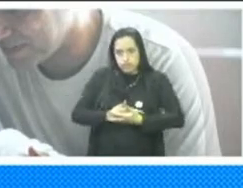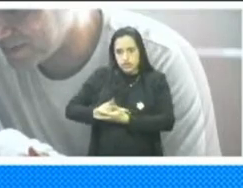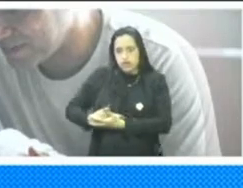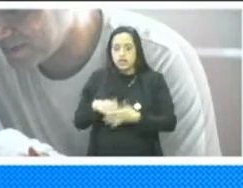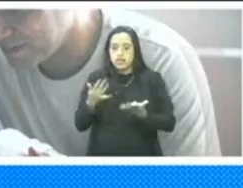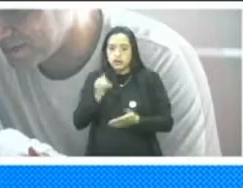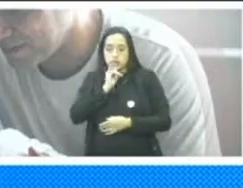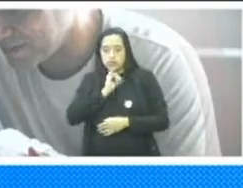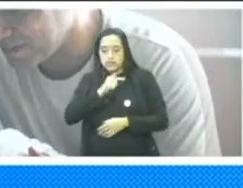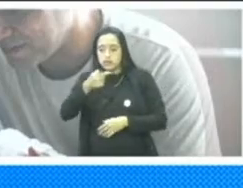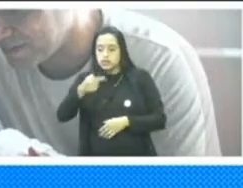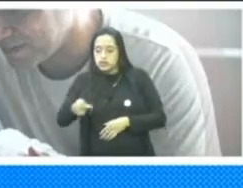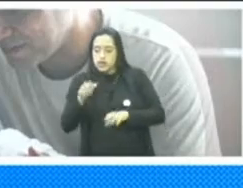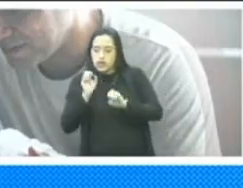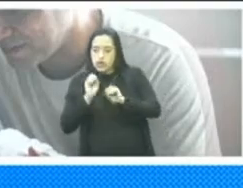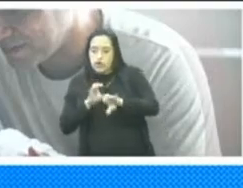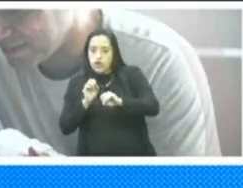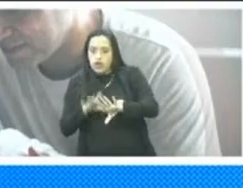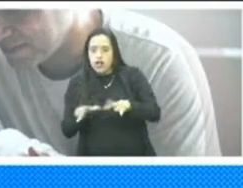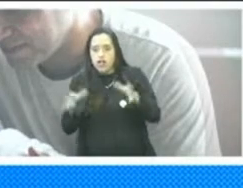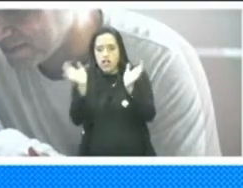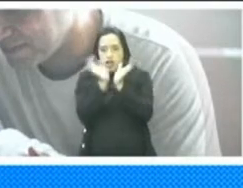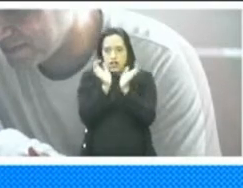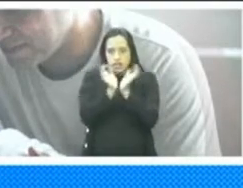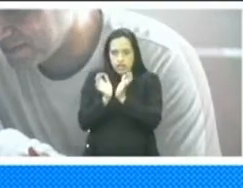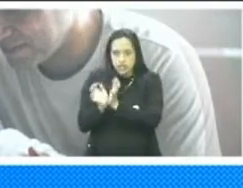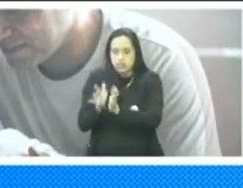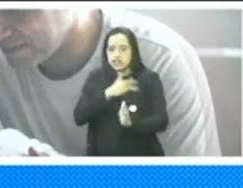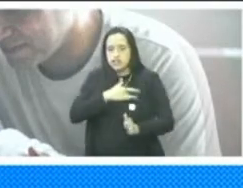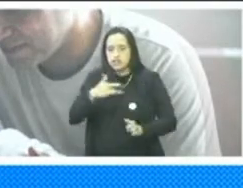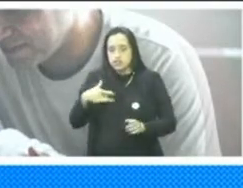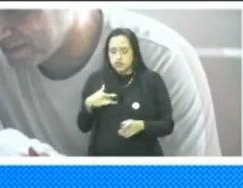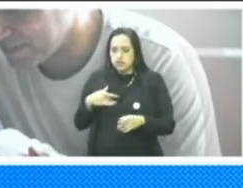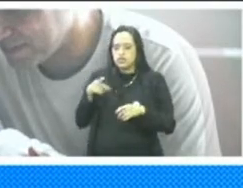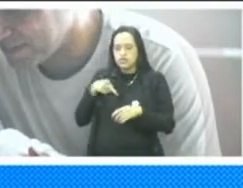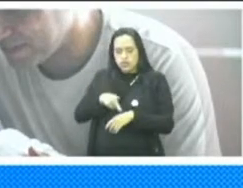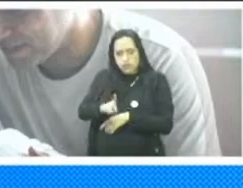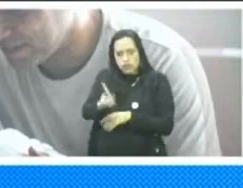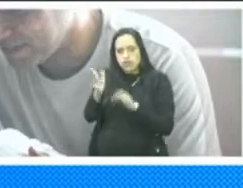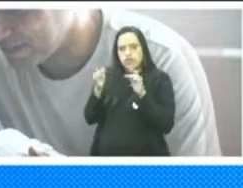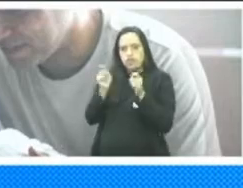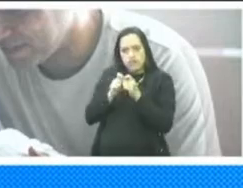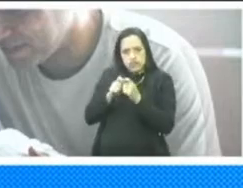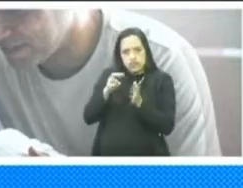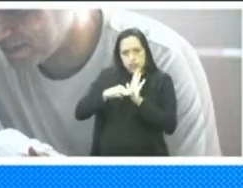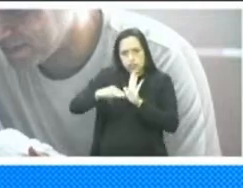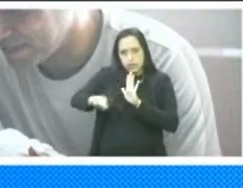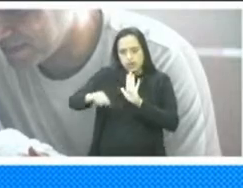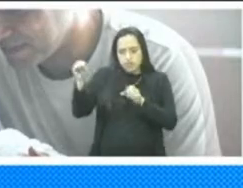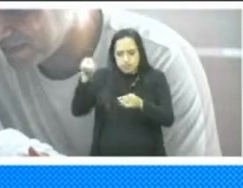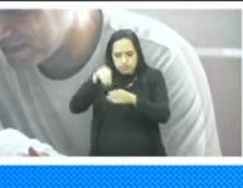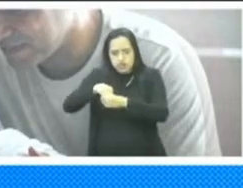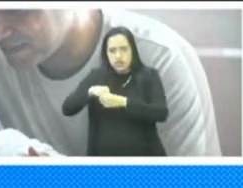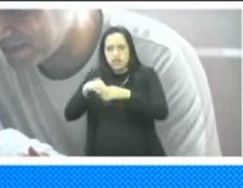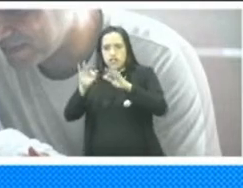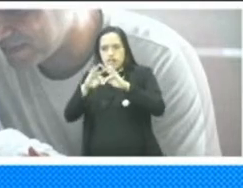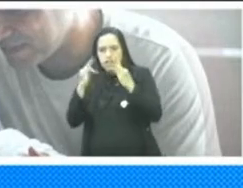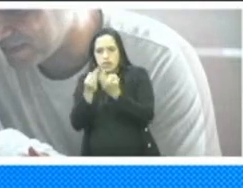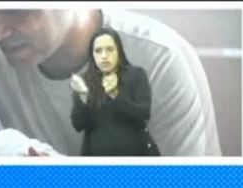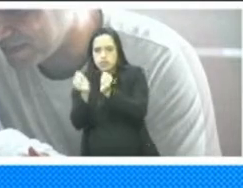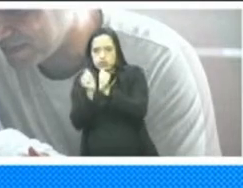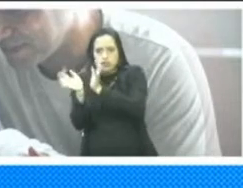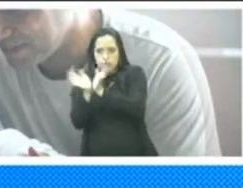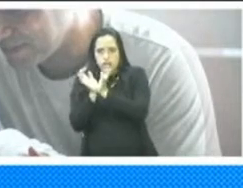7, então, orienta as equipes a praticarem o método Canguru, integrarem família e equipe